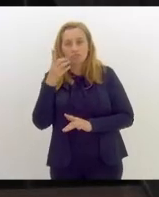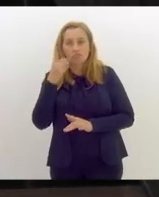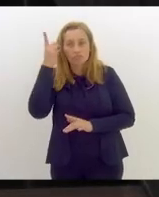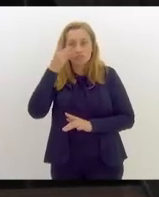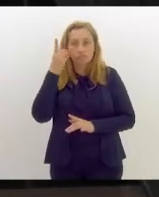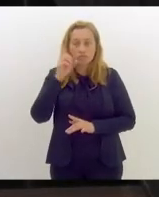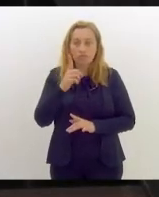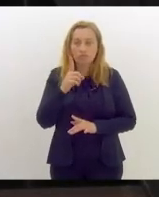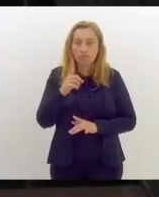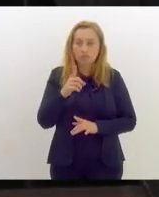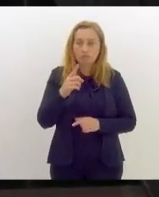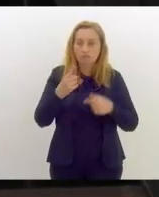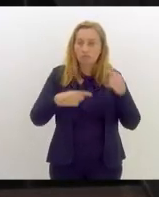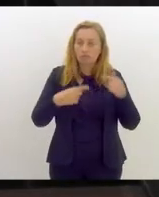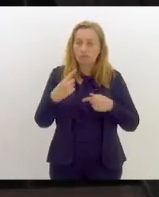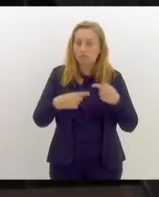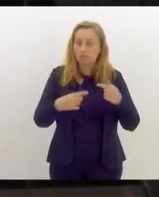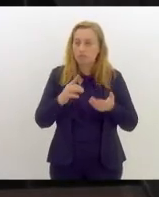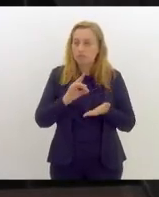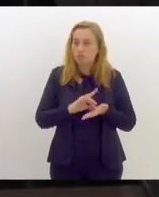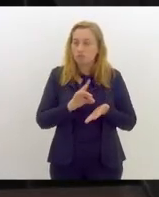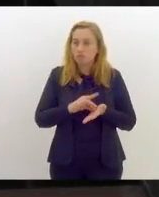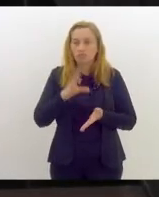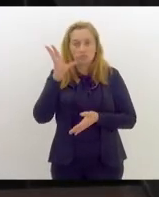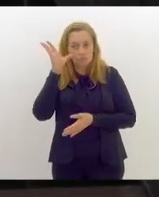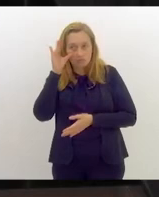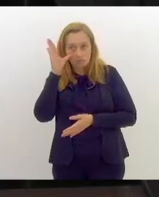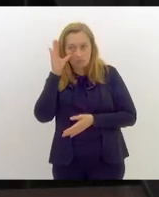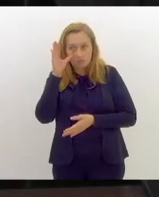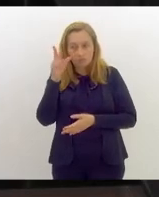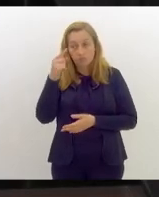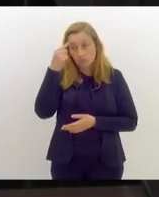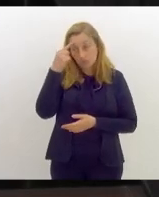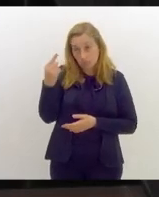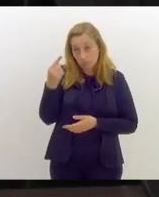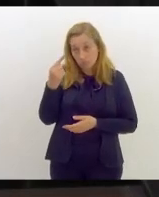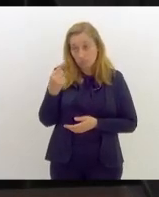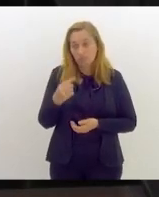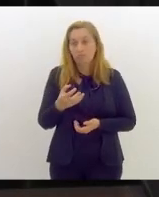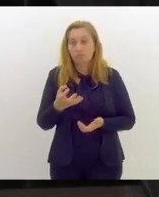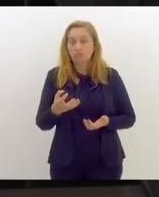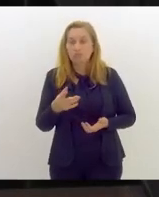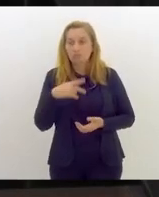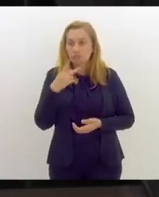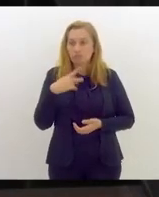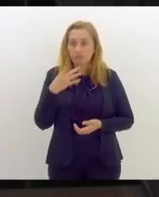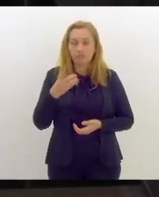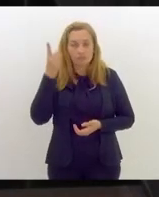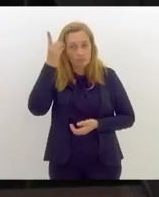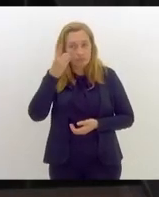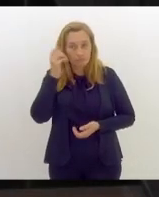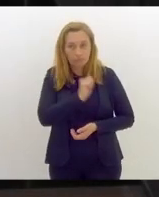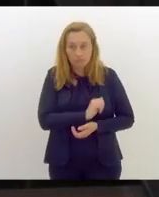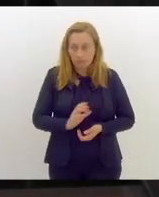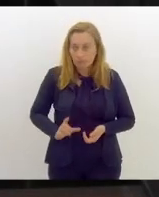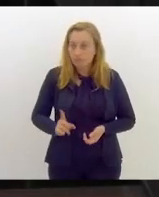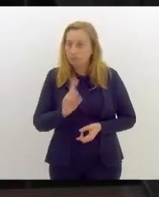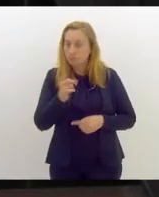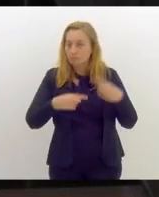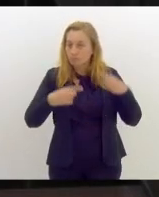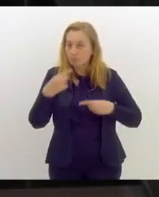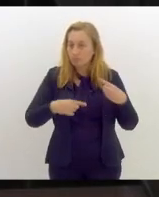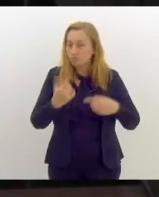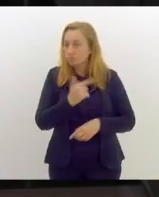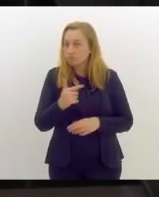discuta essa ideia com os verdadeiros interessados nessa ideia né não tô querendo dizer que o deputado André Ceciliano não discutiu mas